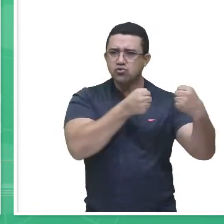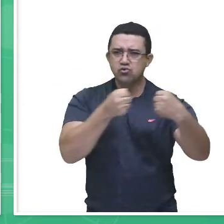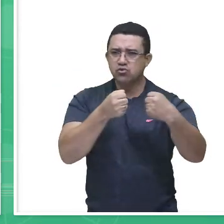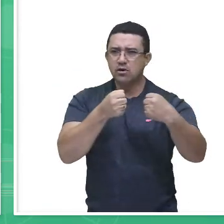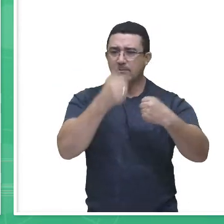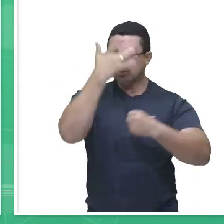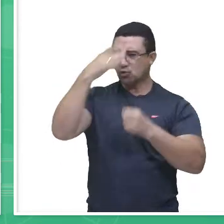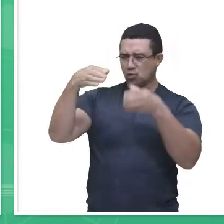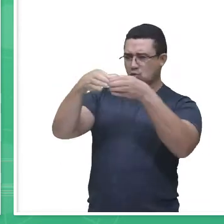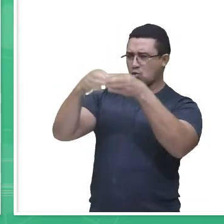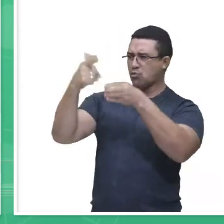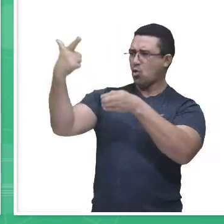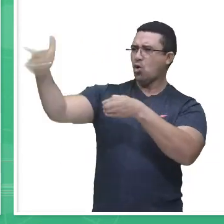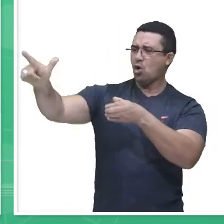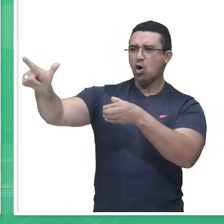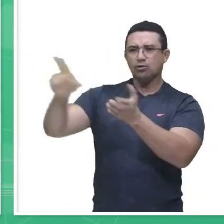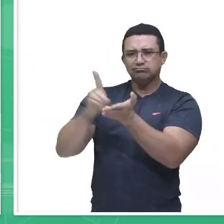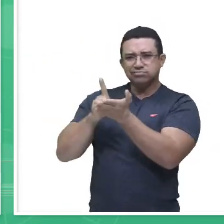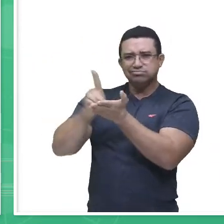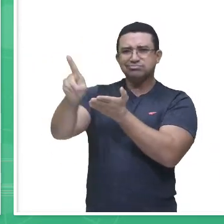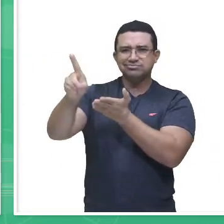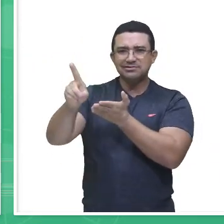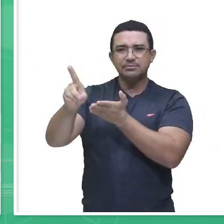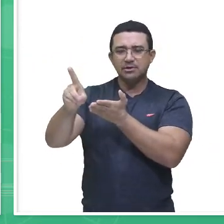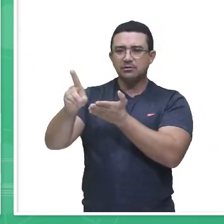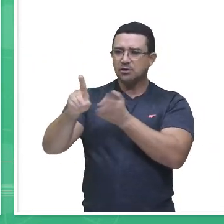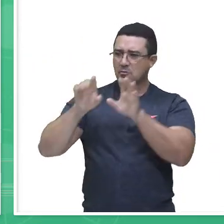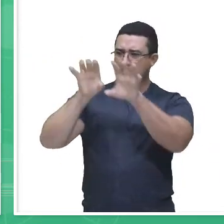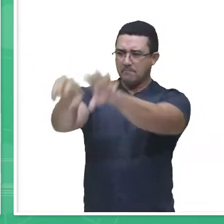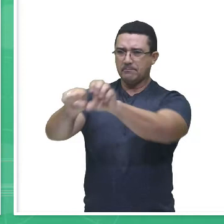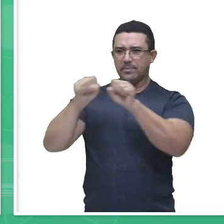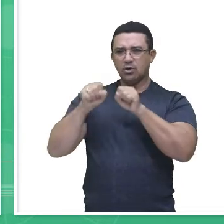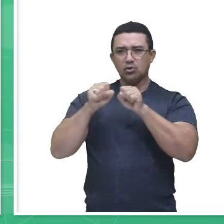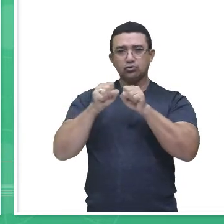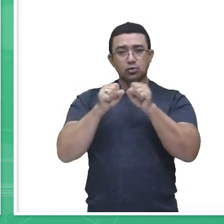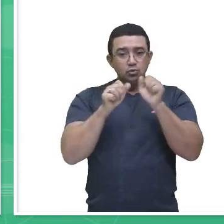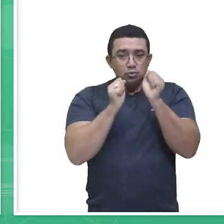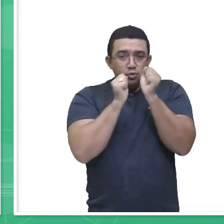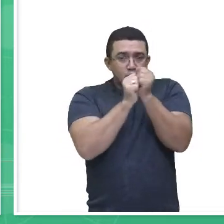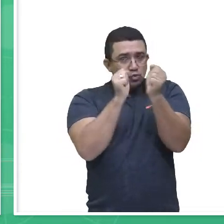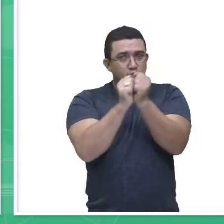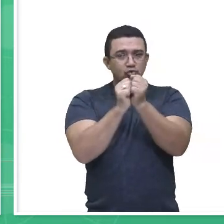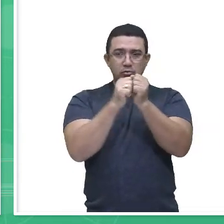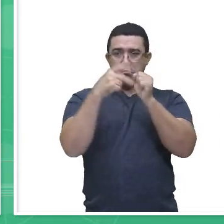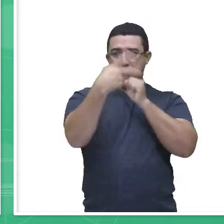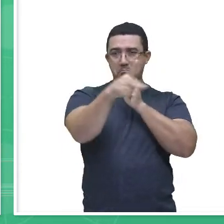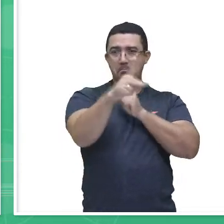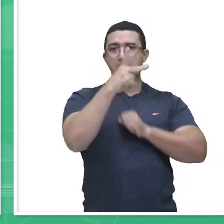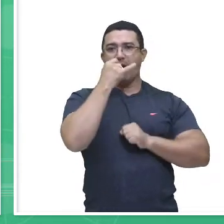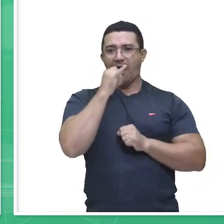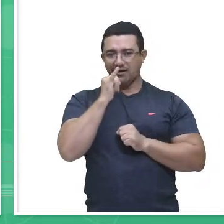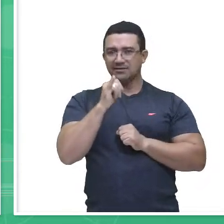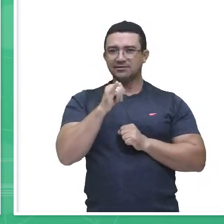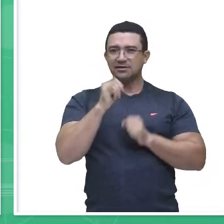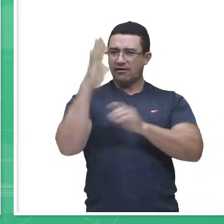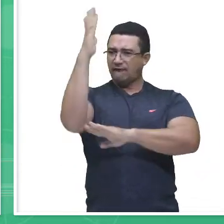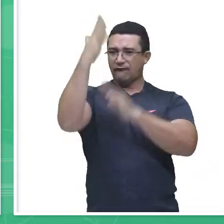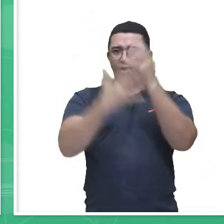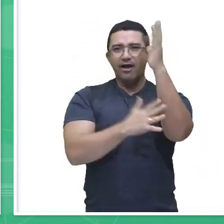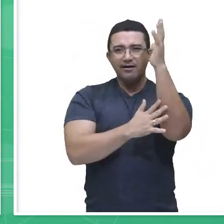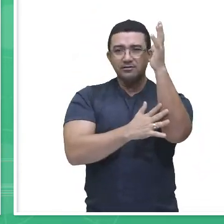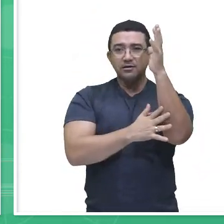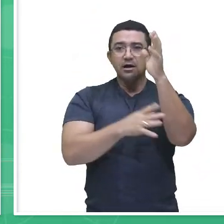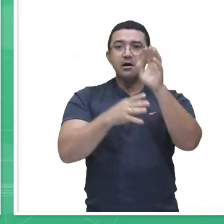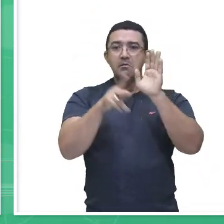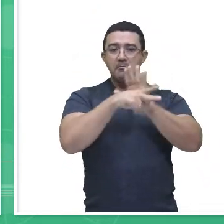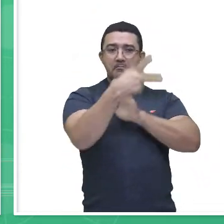inimiga, certo? E ele estava junto com seu pai na floresta, seu pai era cego. E quando ele foi capturado, o que aconteceu? O pai dele